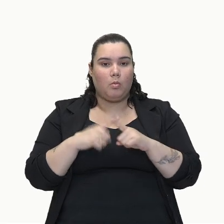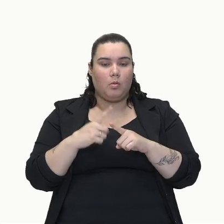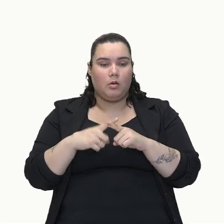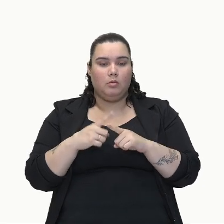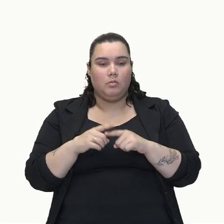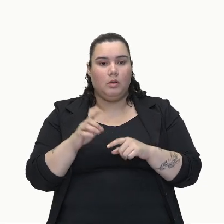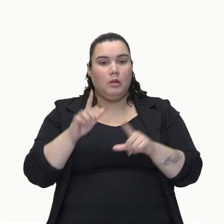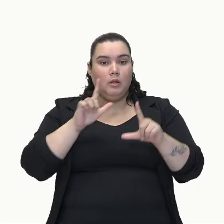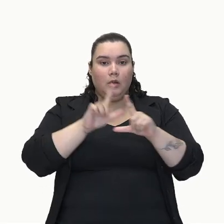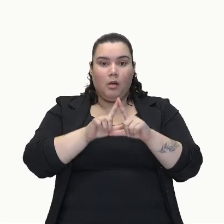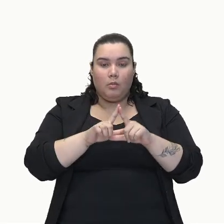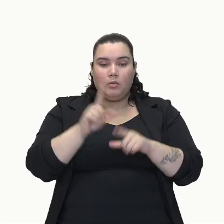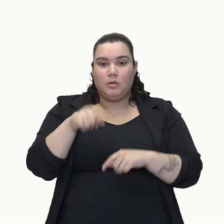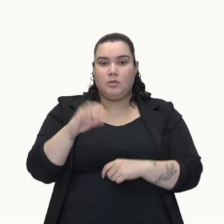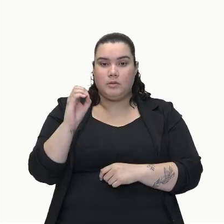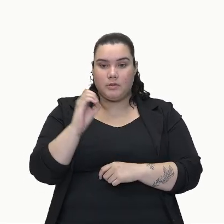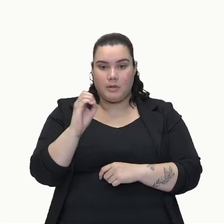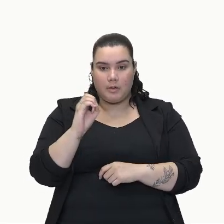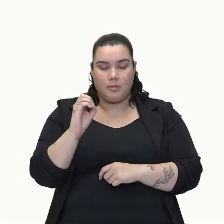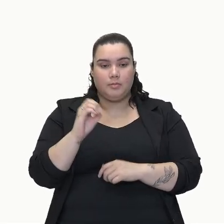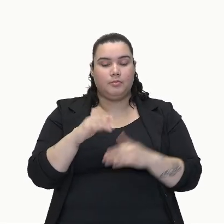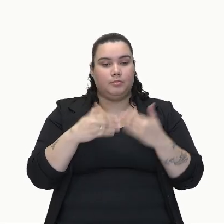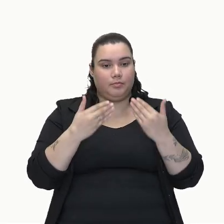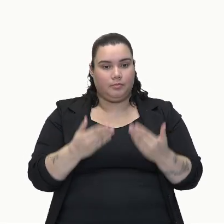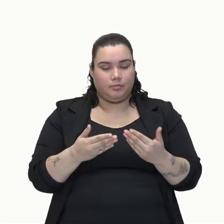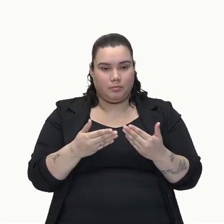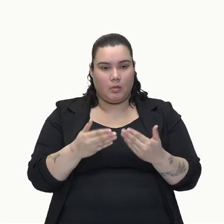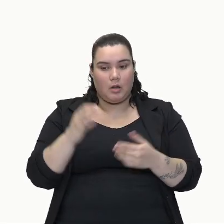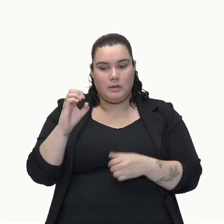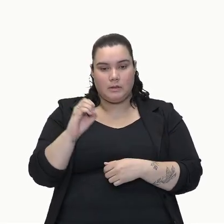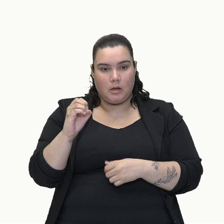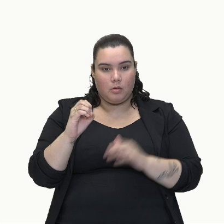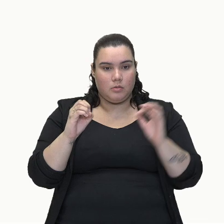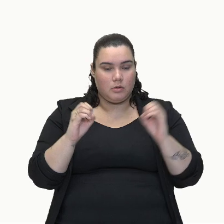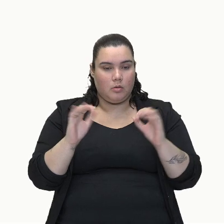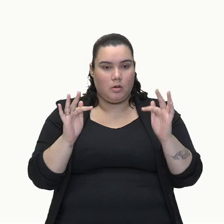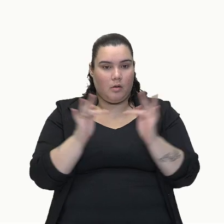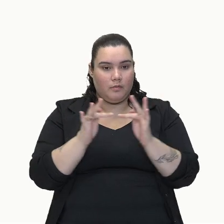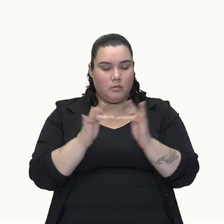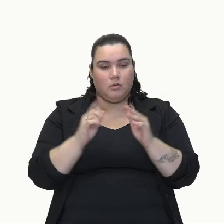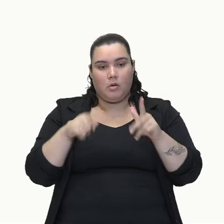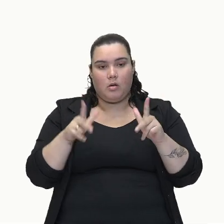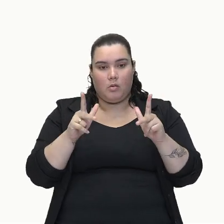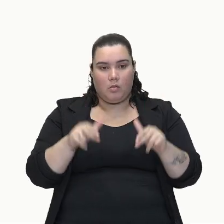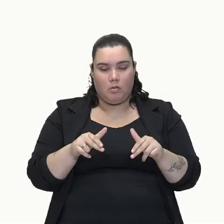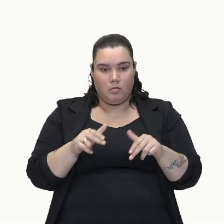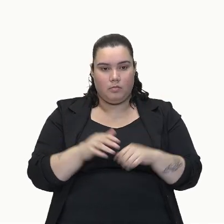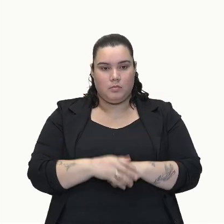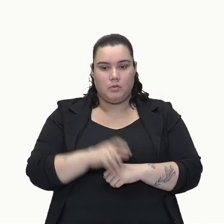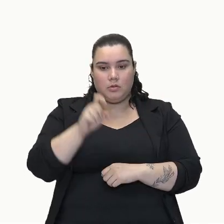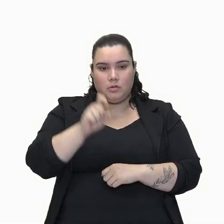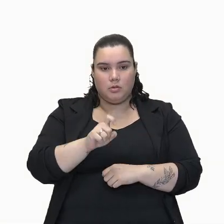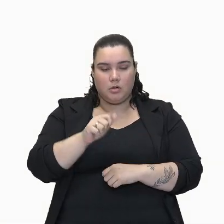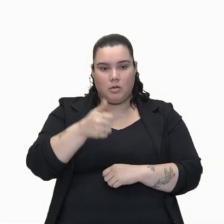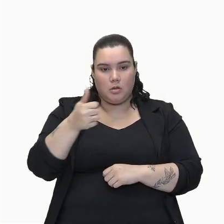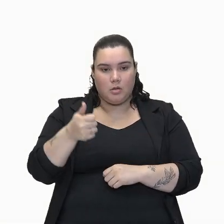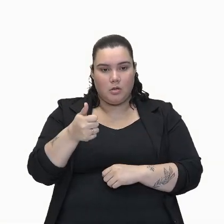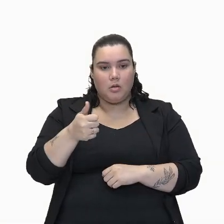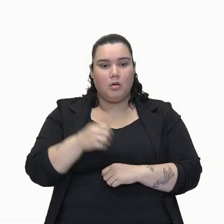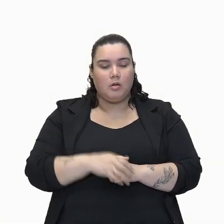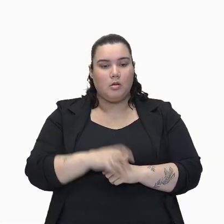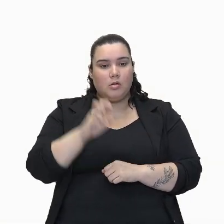Porque o delta é igual a 0. Então, os dois zeros da função vão ser iguais. X' vai ser igual a x